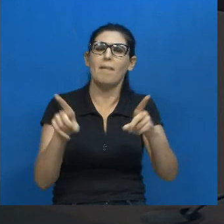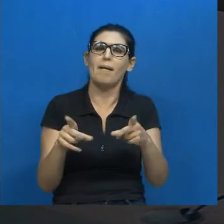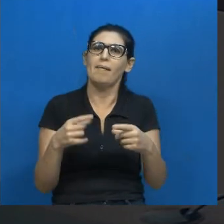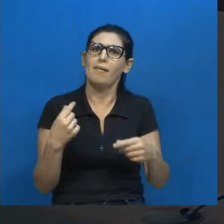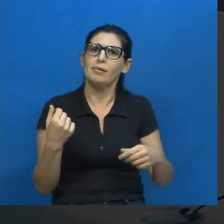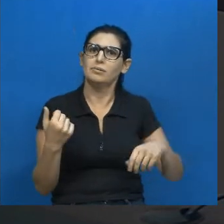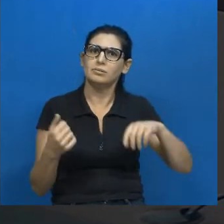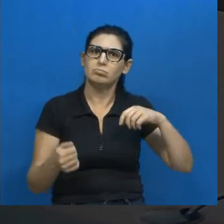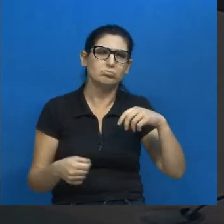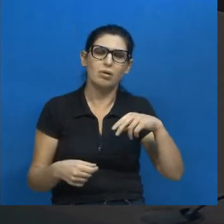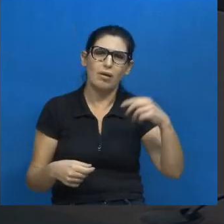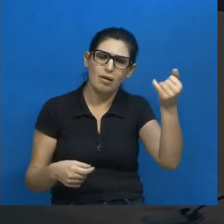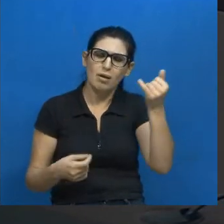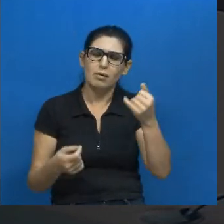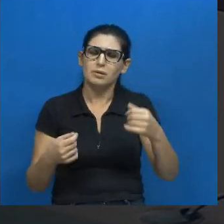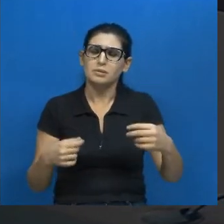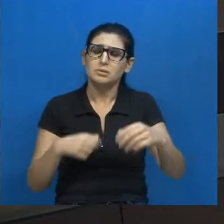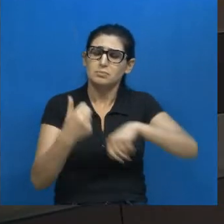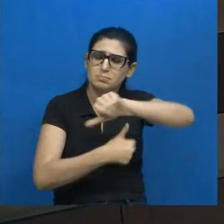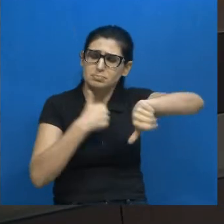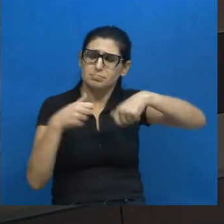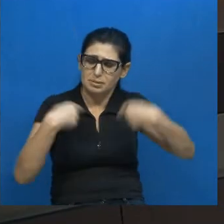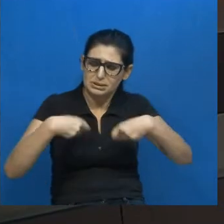esse transporte urbano da nossa cidade.